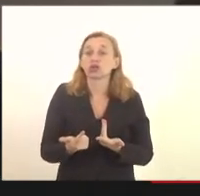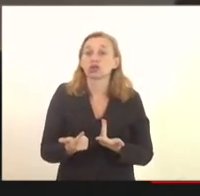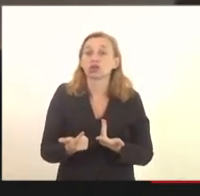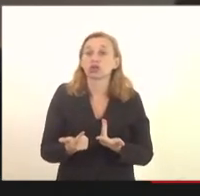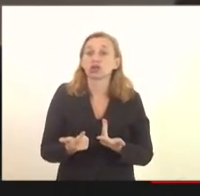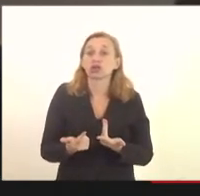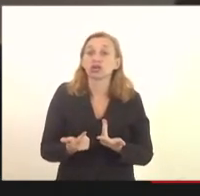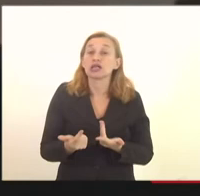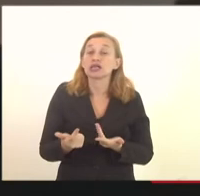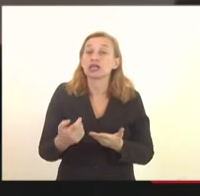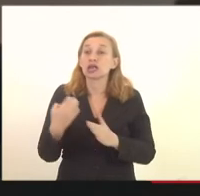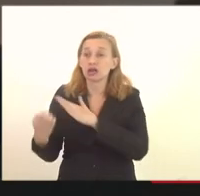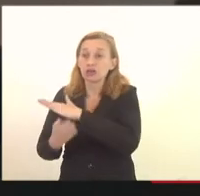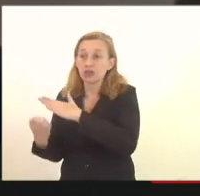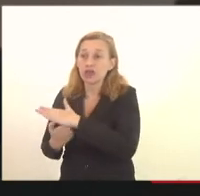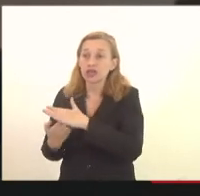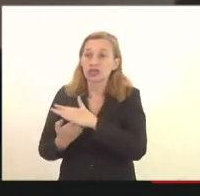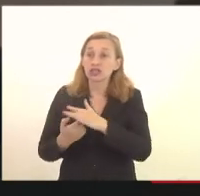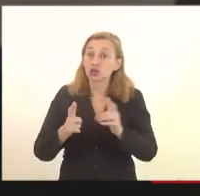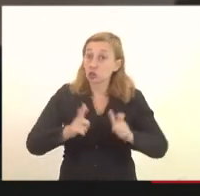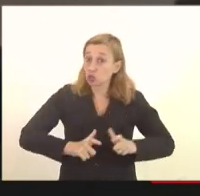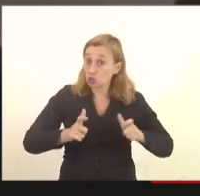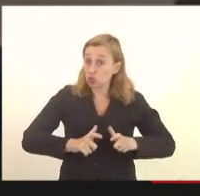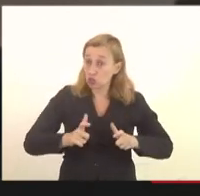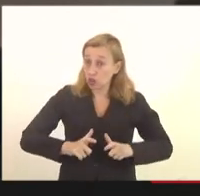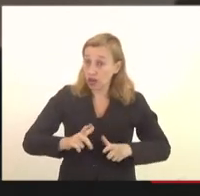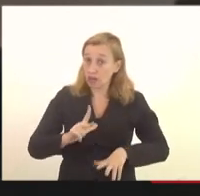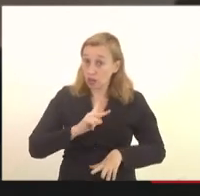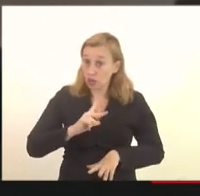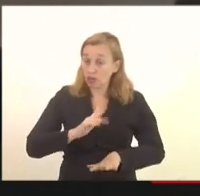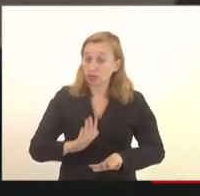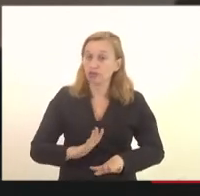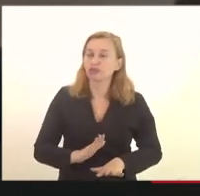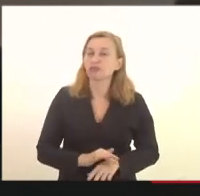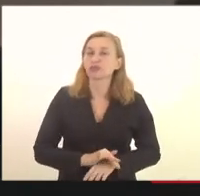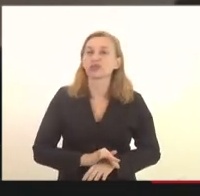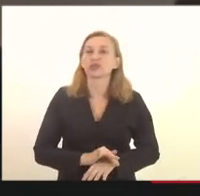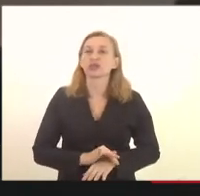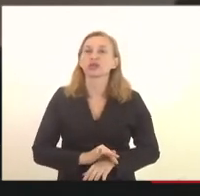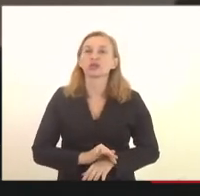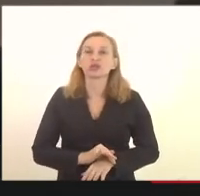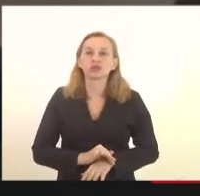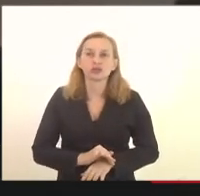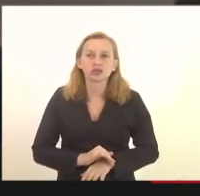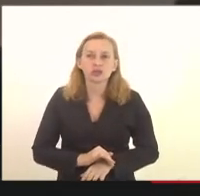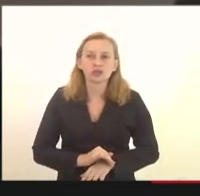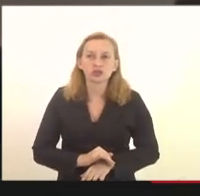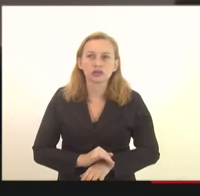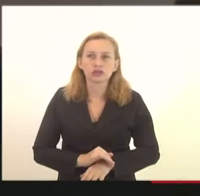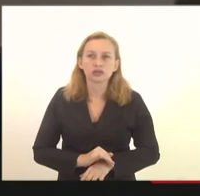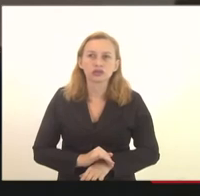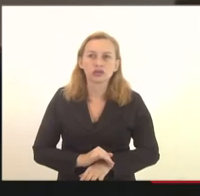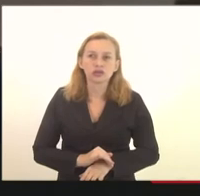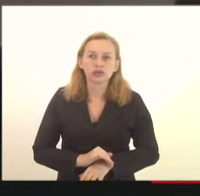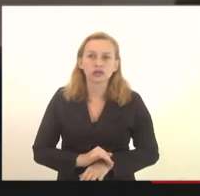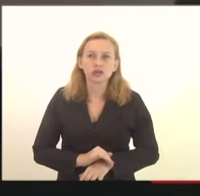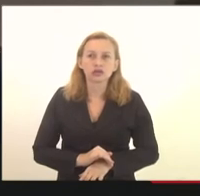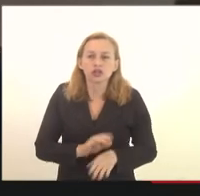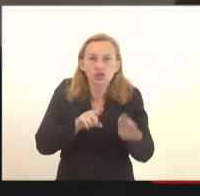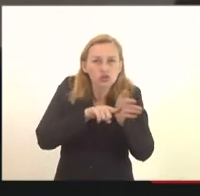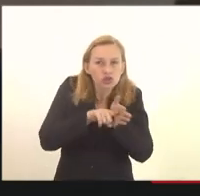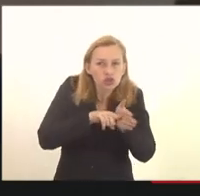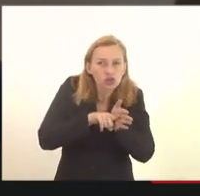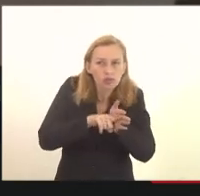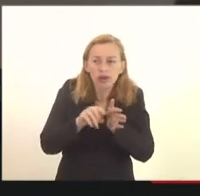de empresas locais. Toda a base de está investigando para